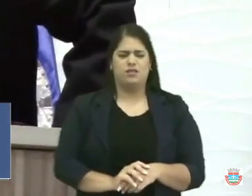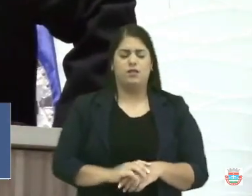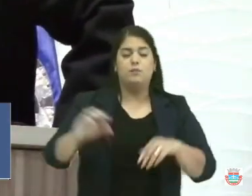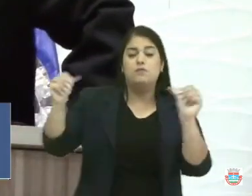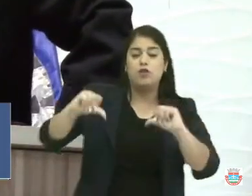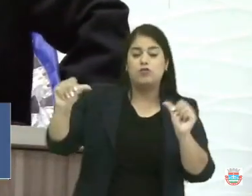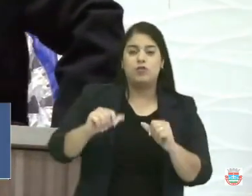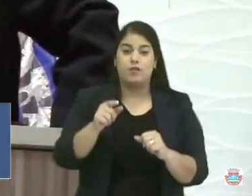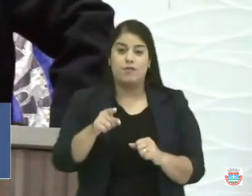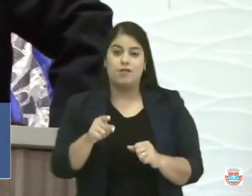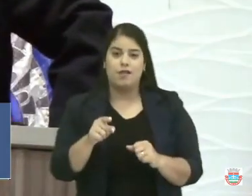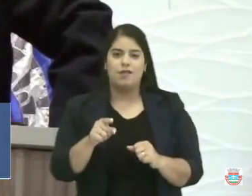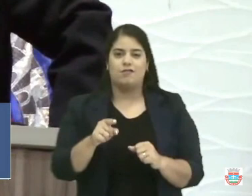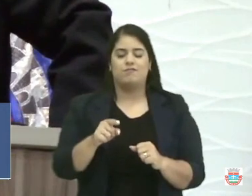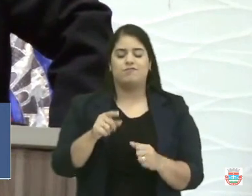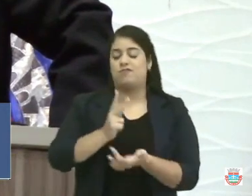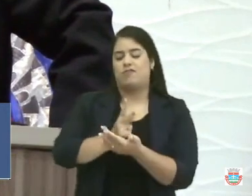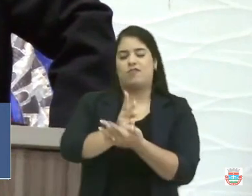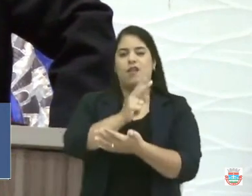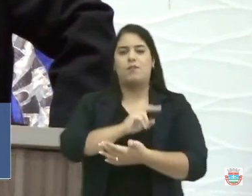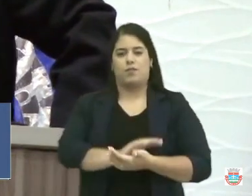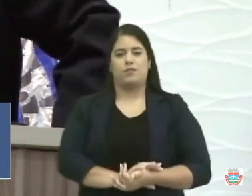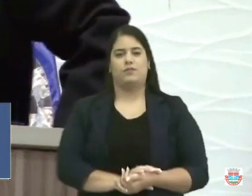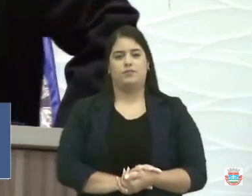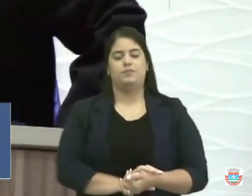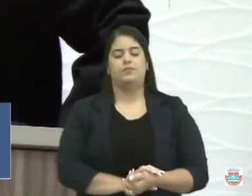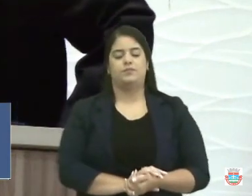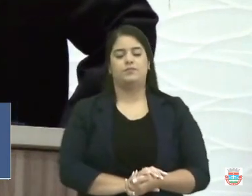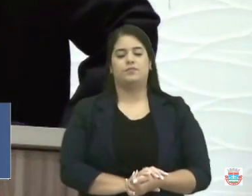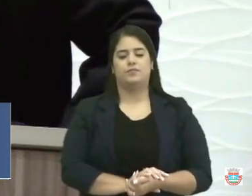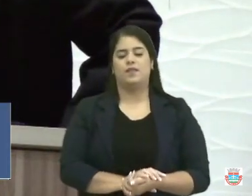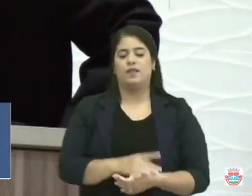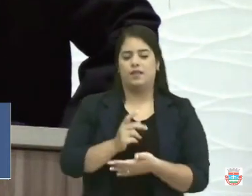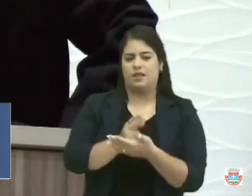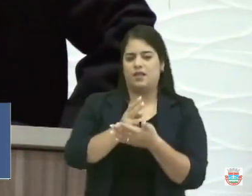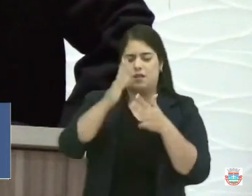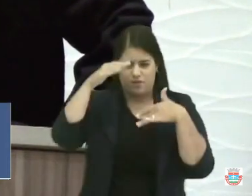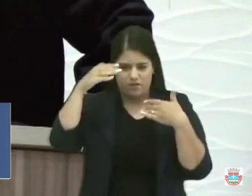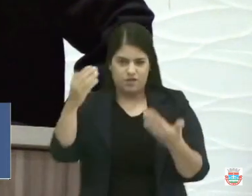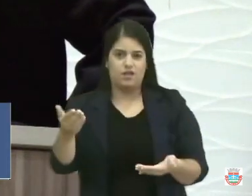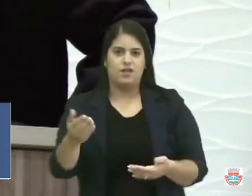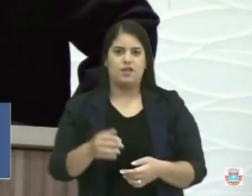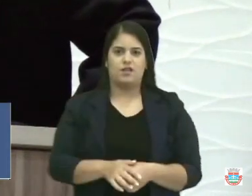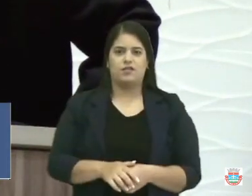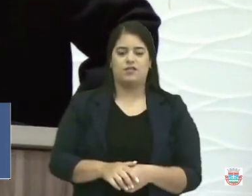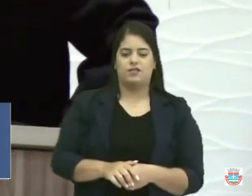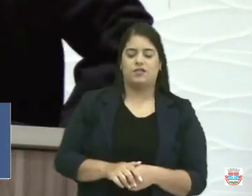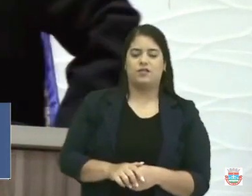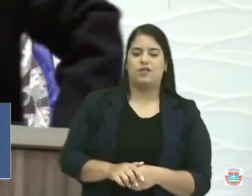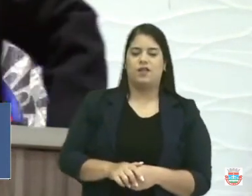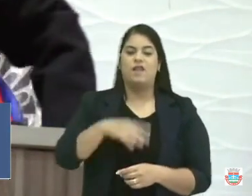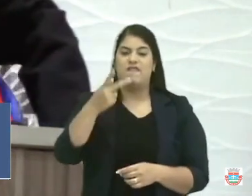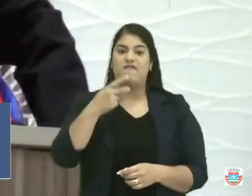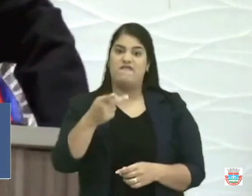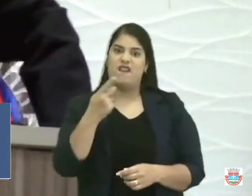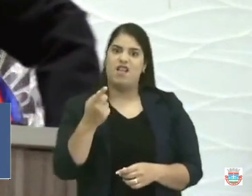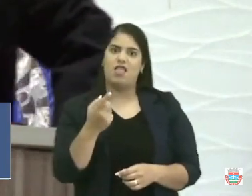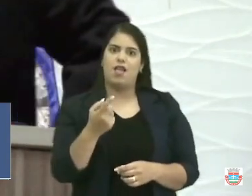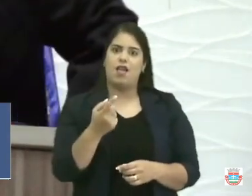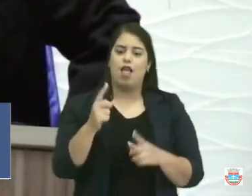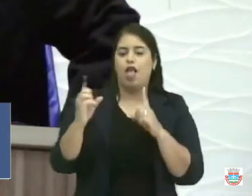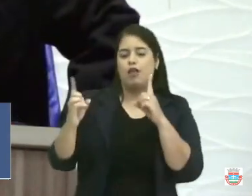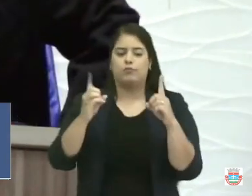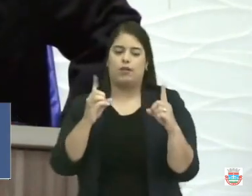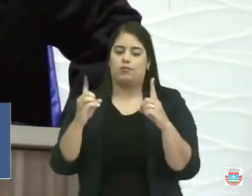vocês qualquer hora. Não, eu estou falando a verdade, Vossa Excelência. Estou falando a verdade da sua cara. Quer falar a sua cara? De quem falar pelo povo